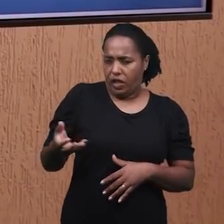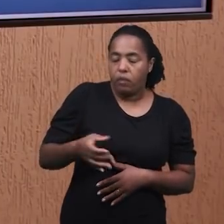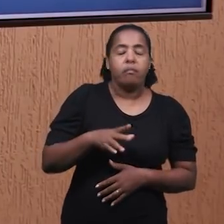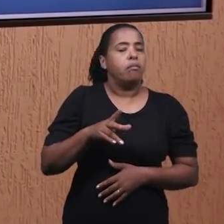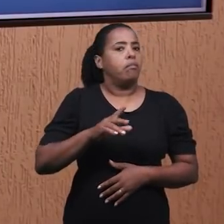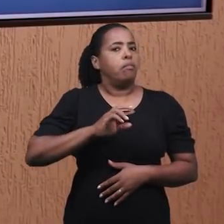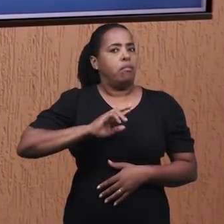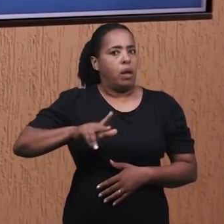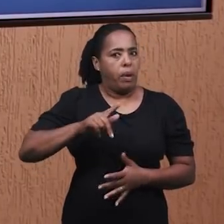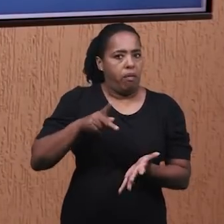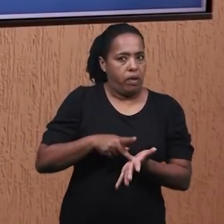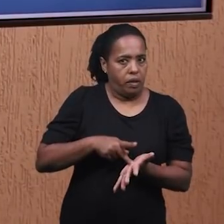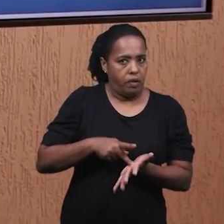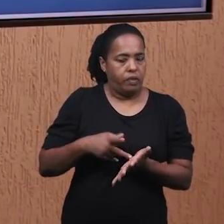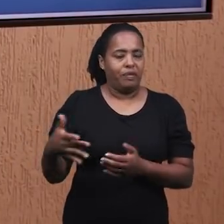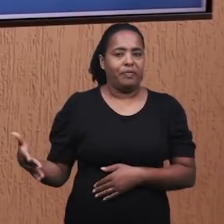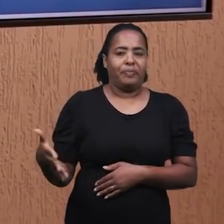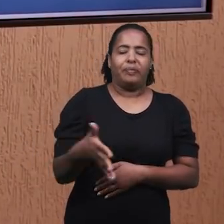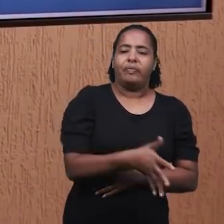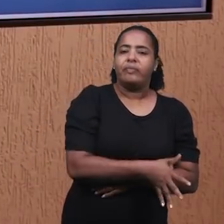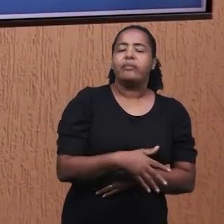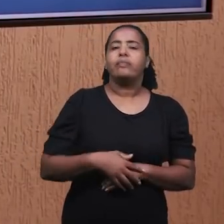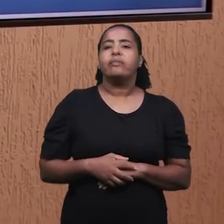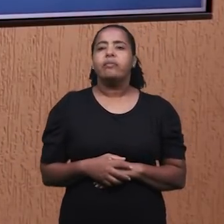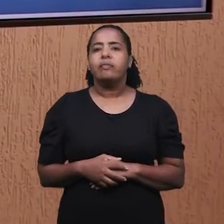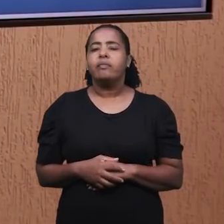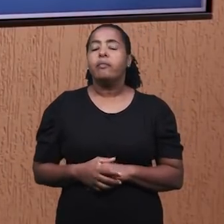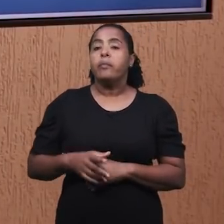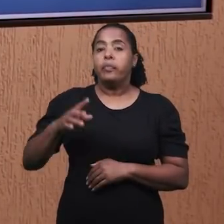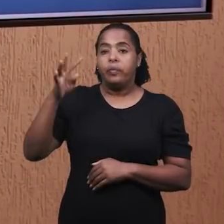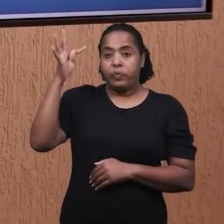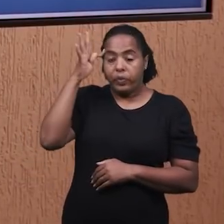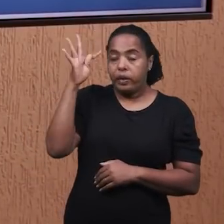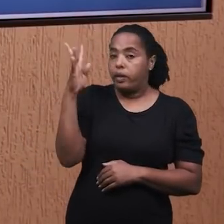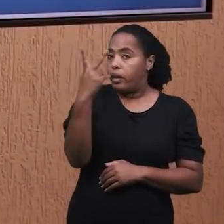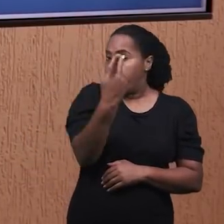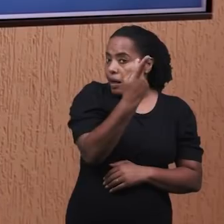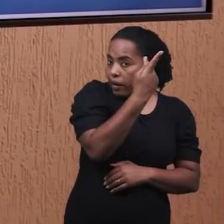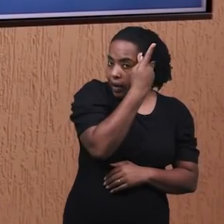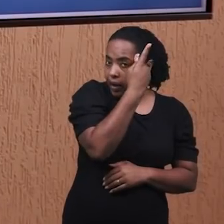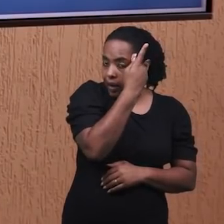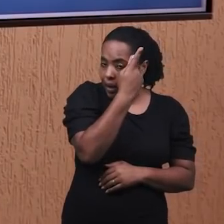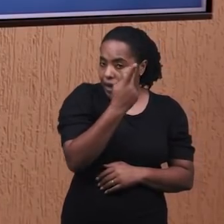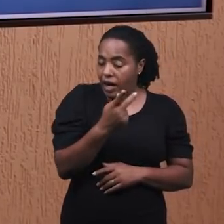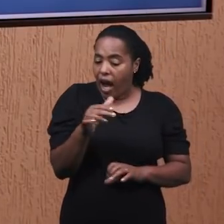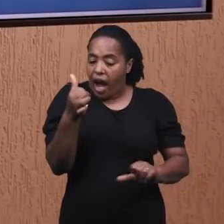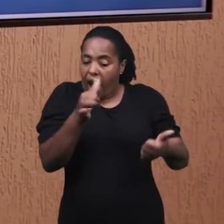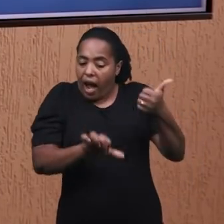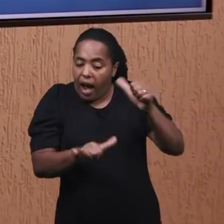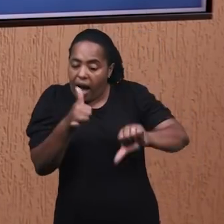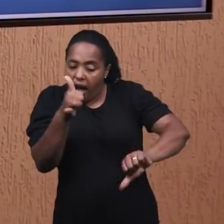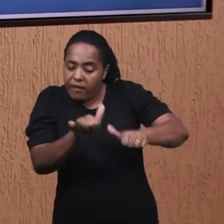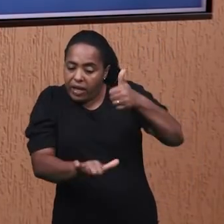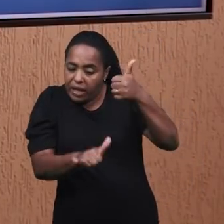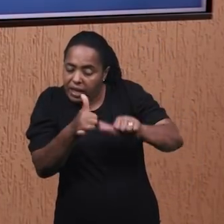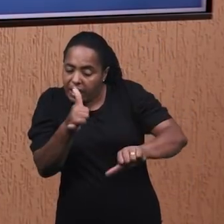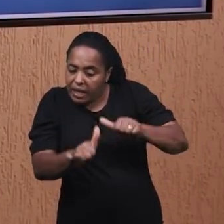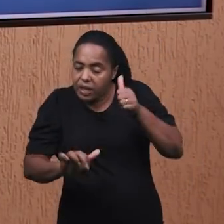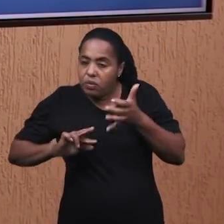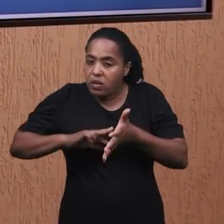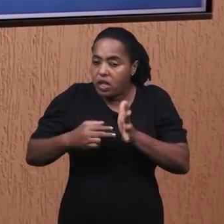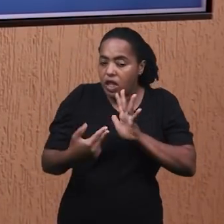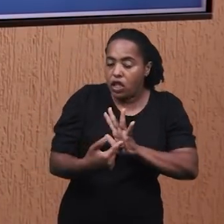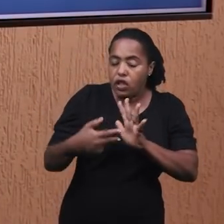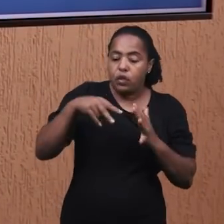é uma verdade. A prevalência, o TDAH ele não tem uma variação significativa